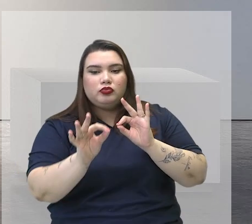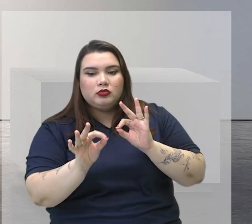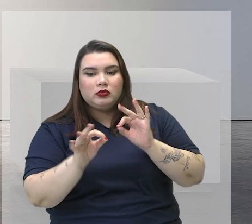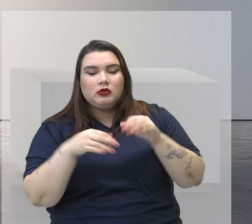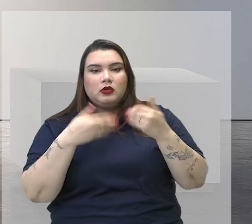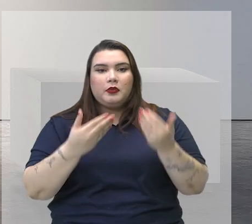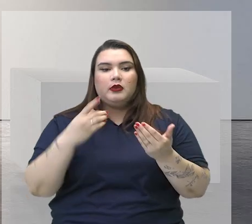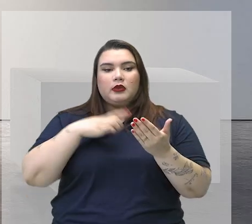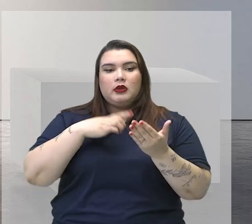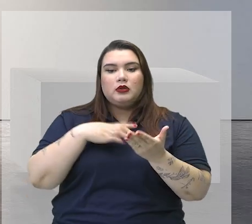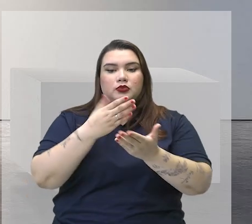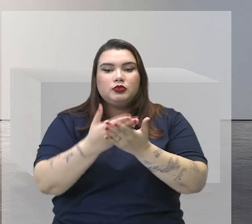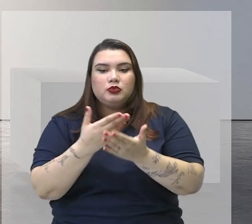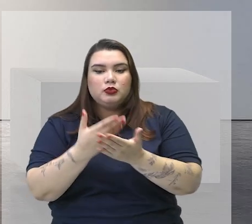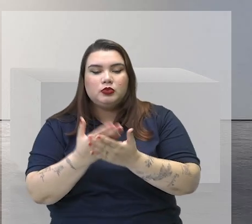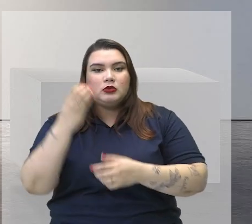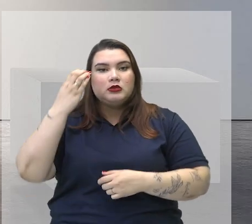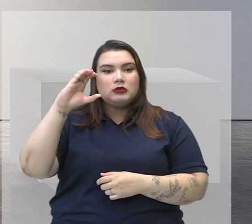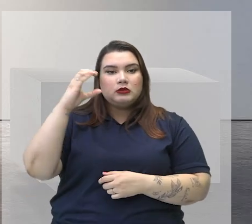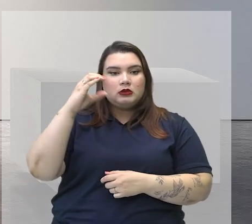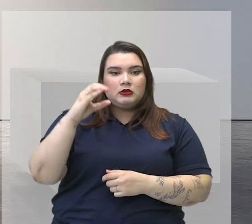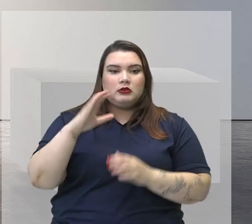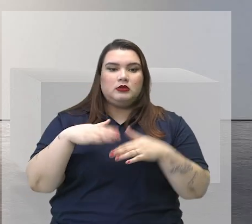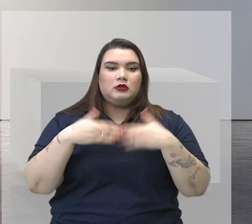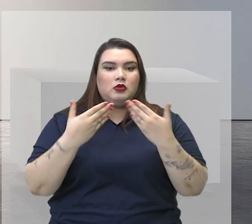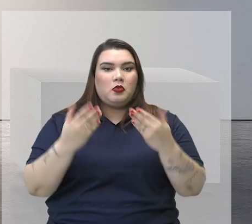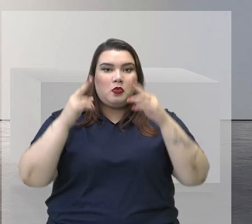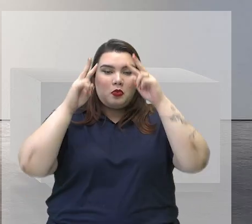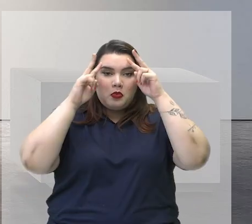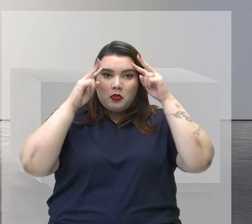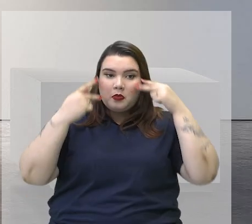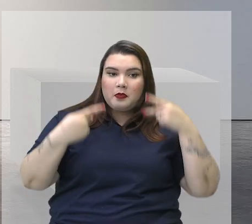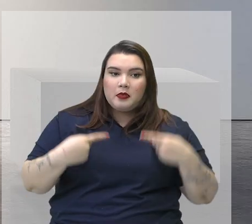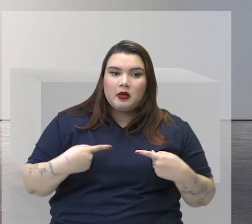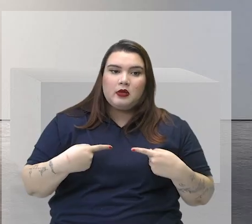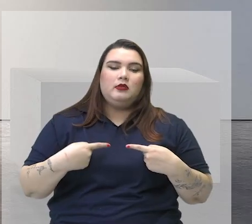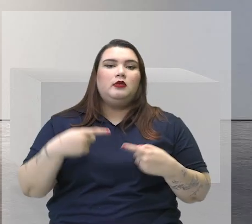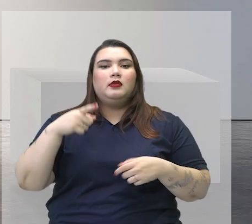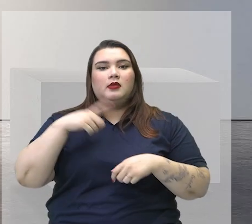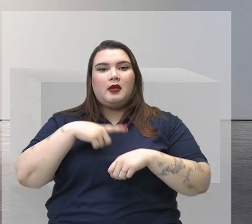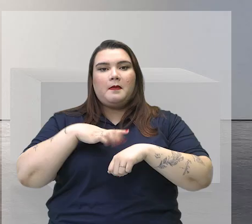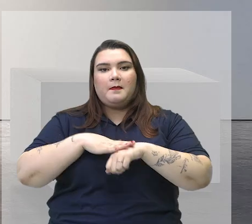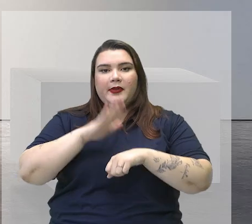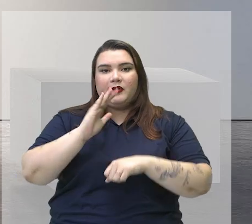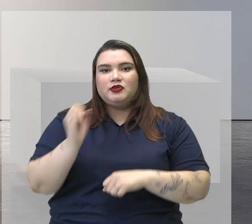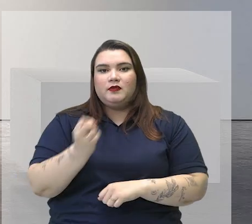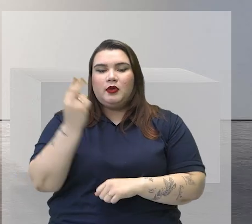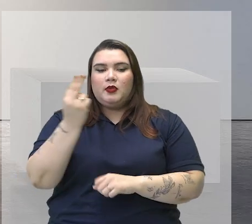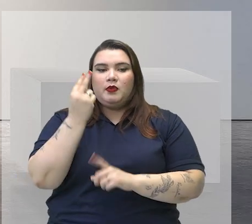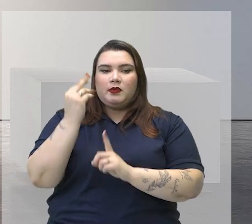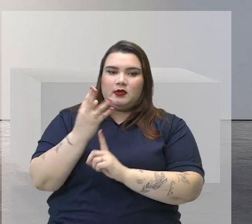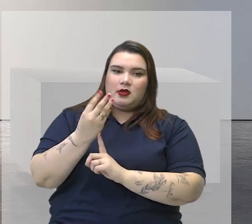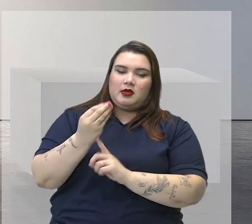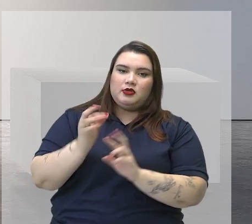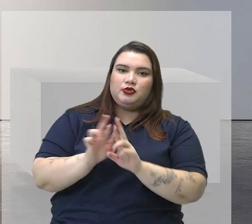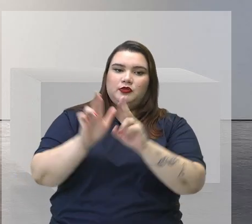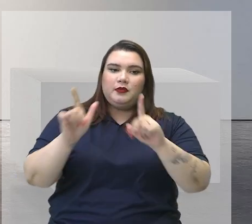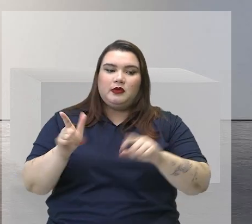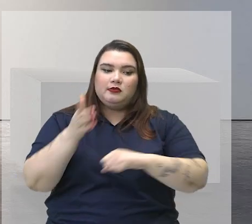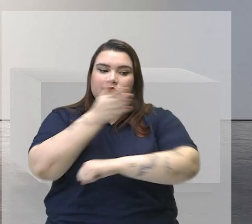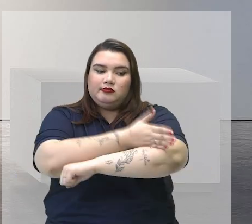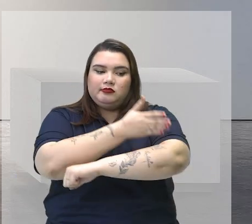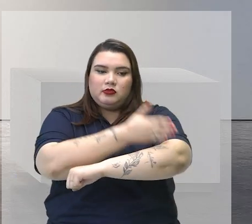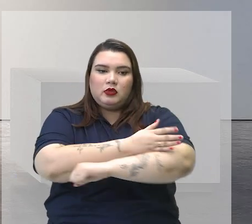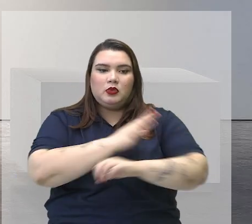estudo, a ciência. Então, os seres humanos eram mais valorizados, diferentemente da Idade Média, que tudo